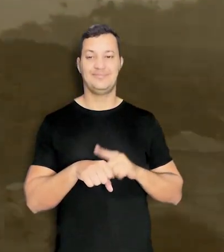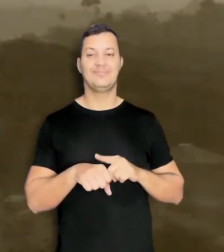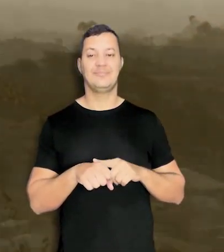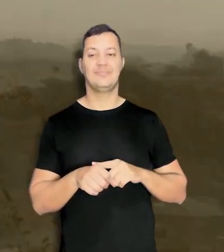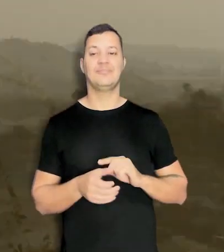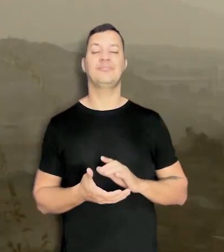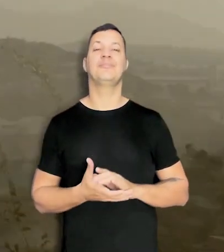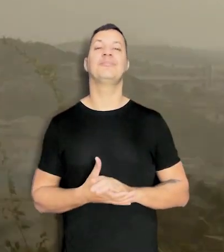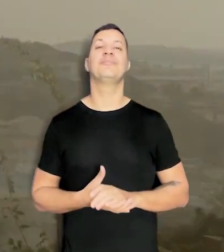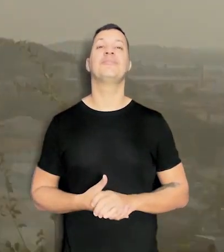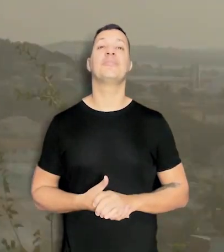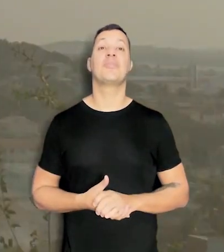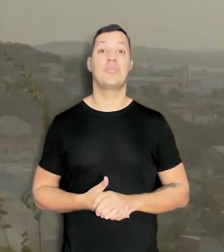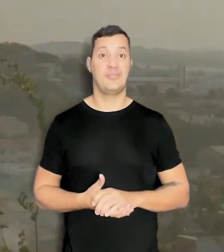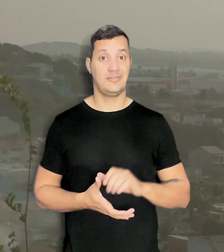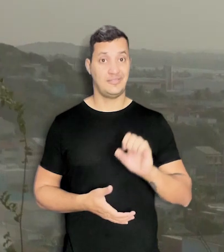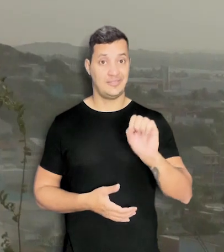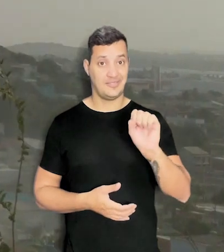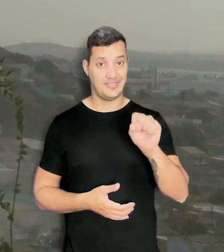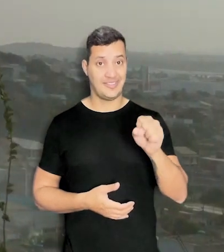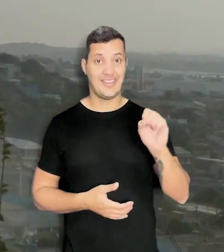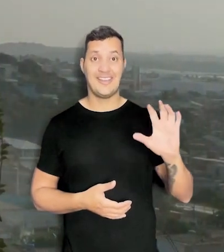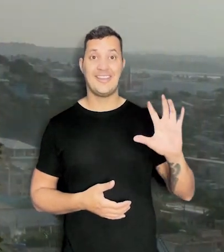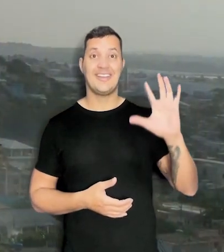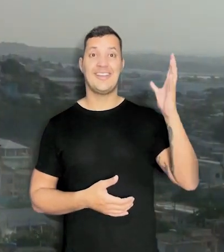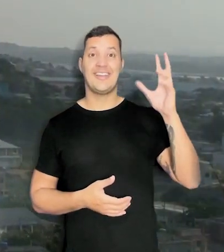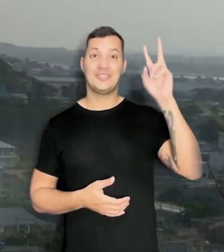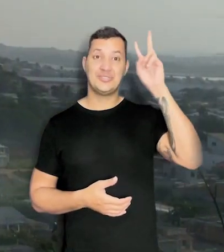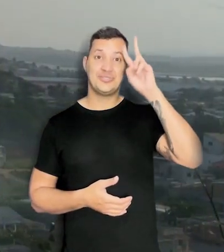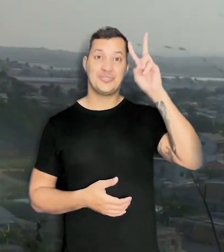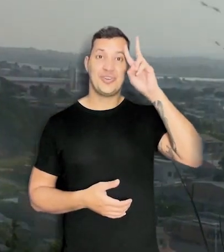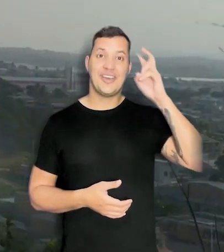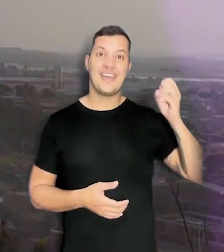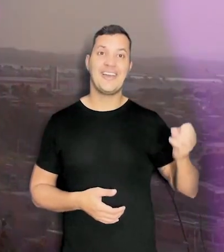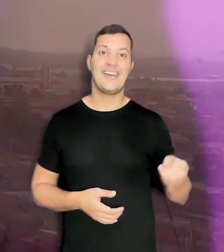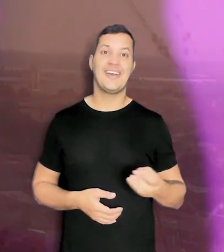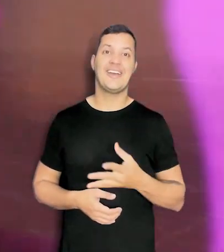Vai ser a história nova.